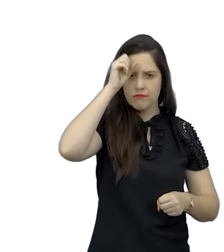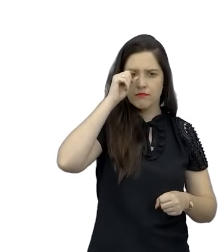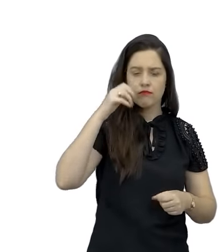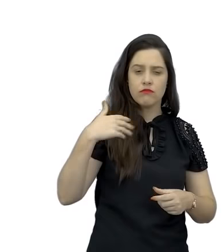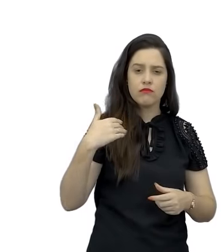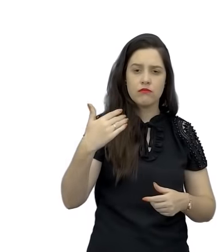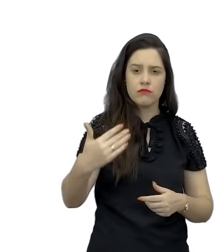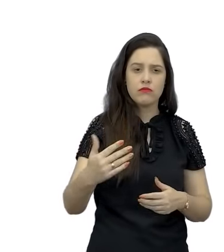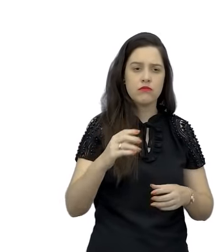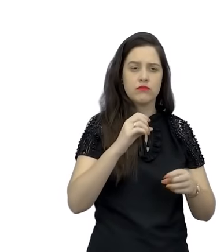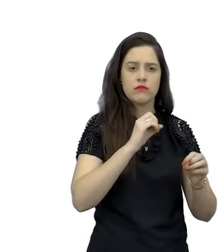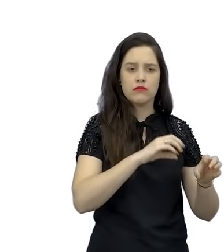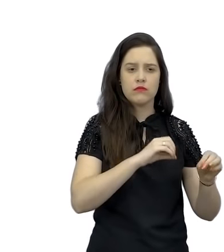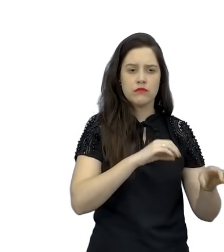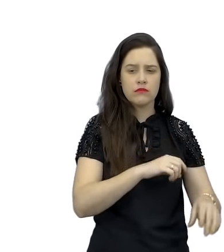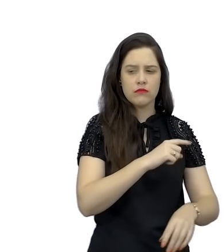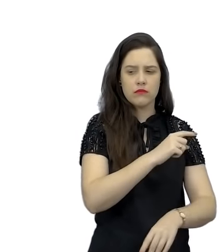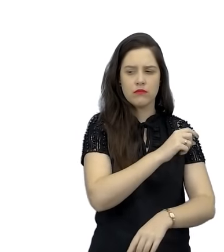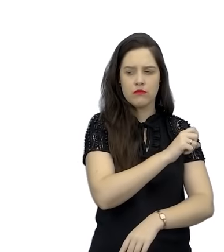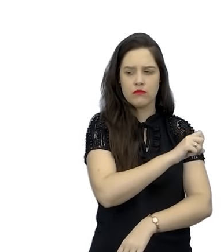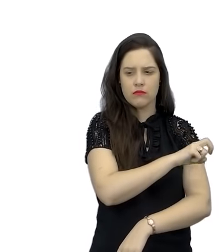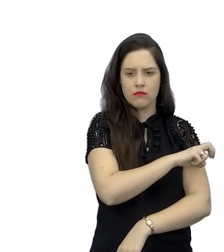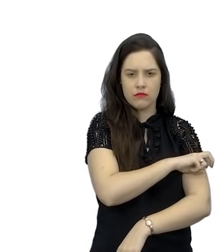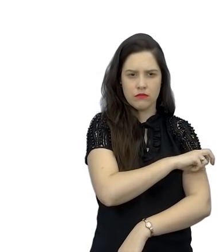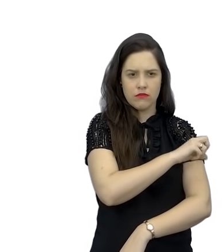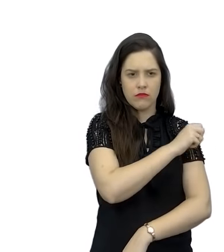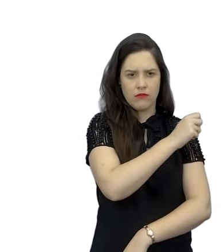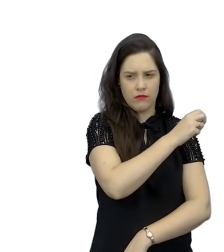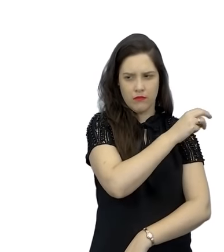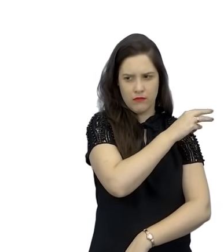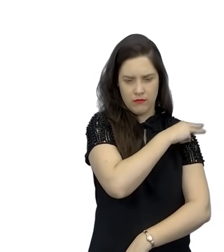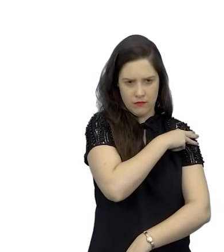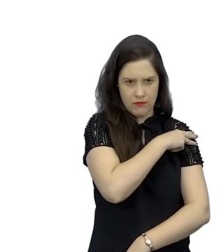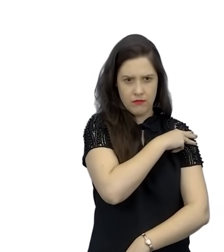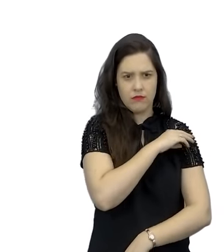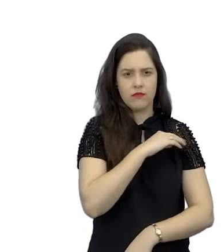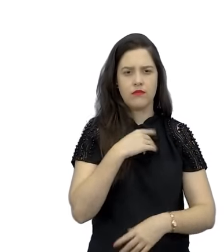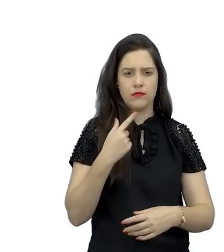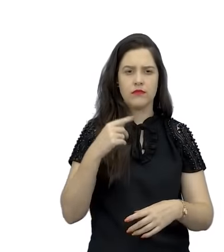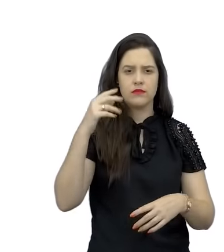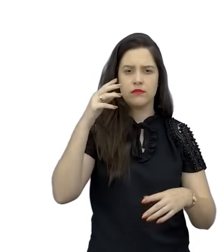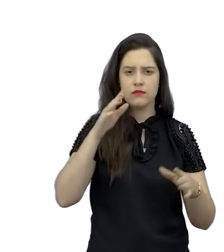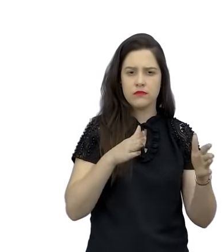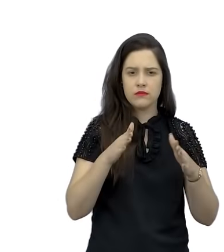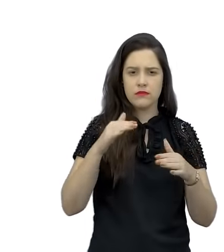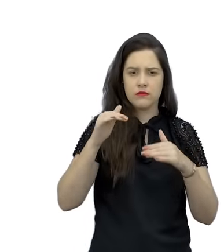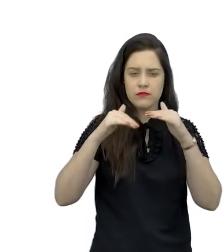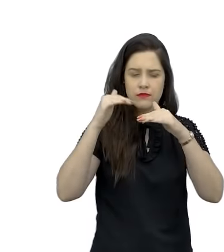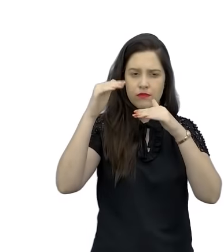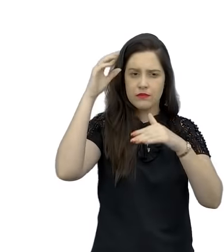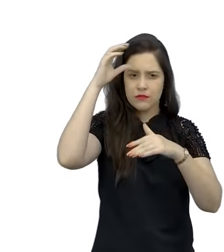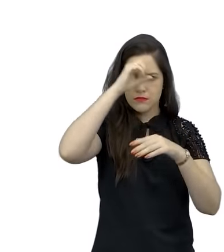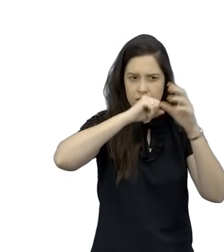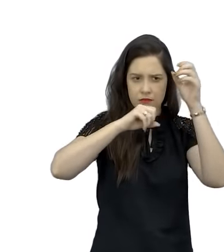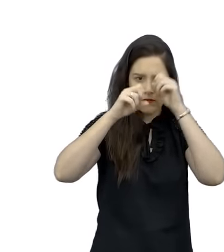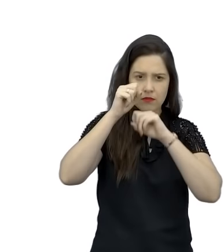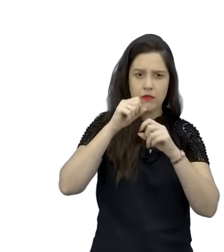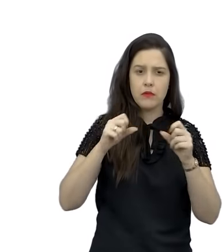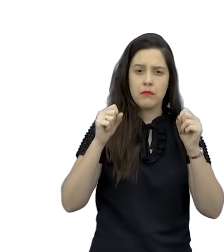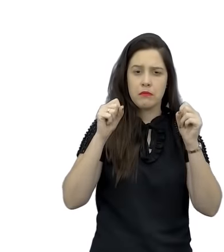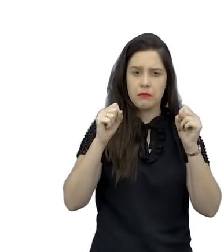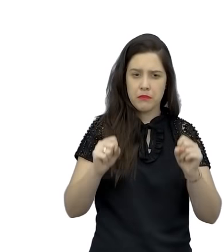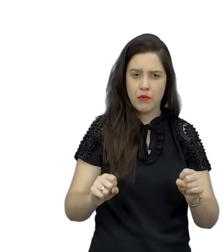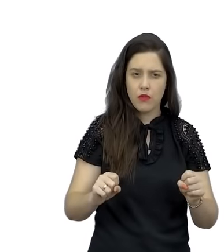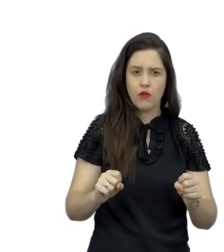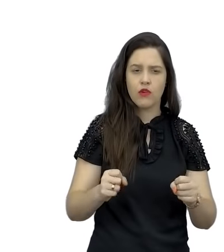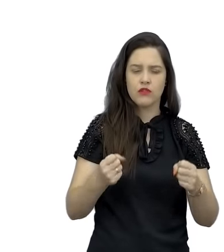aprendizagem ao longo de todo o ensino fundamental. Então, a gente tem aqui que esses processos de aprendizagem são potencialmente